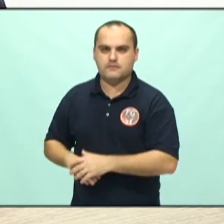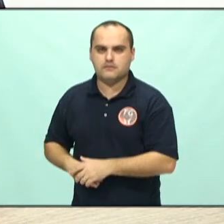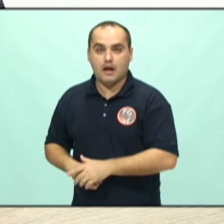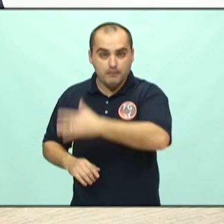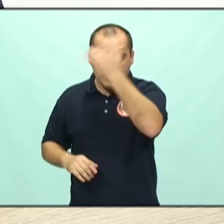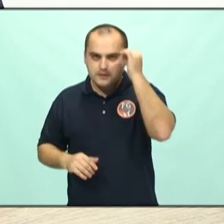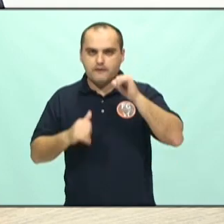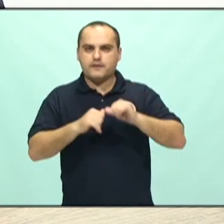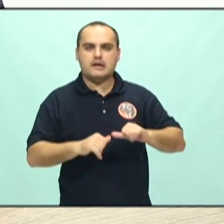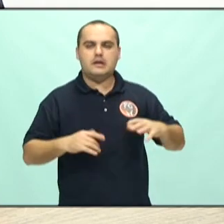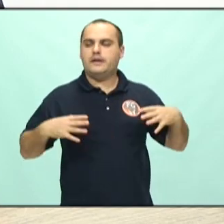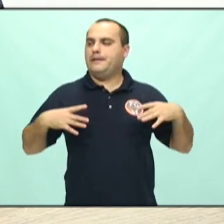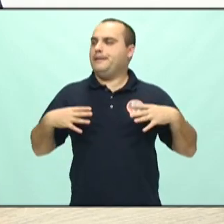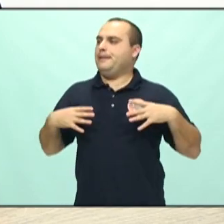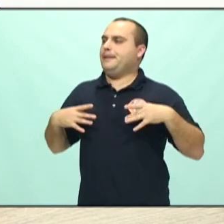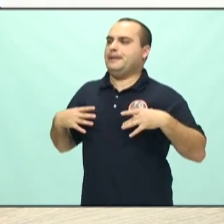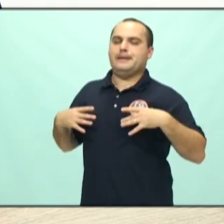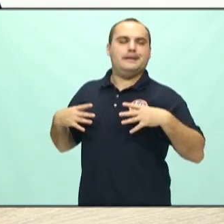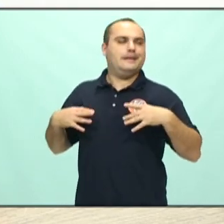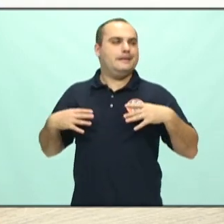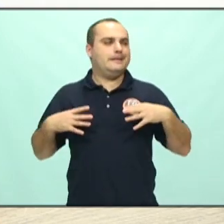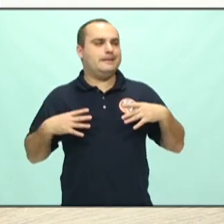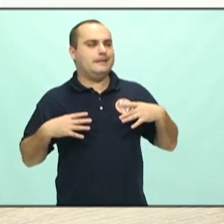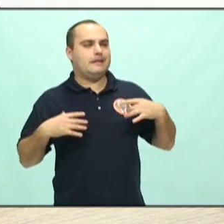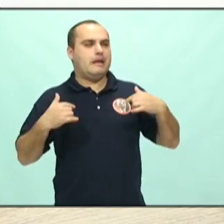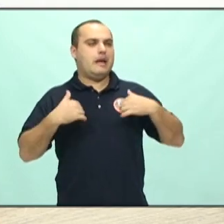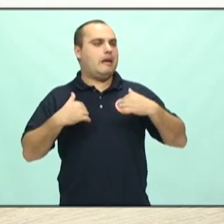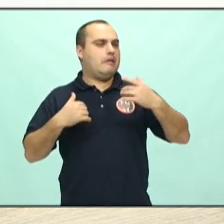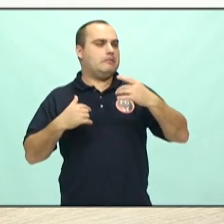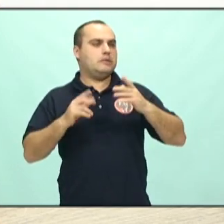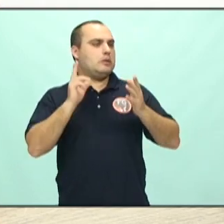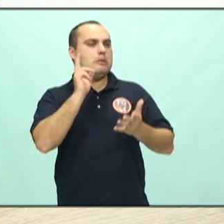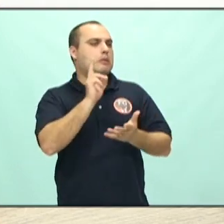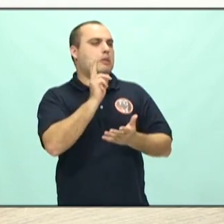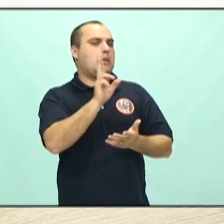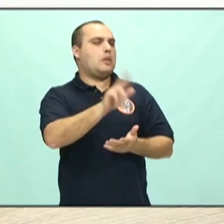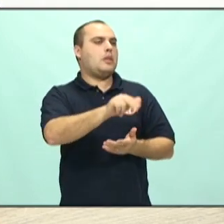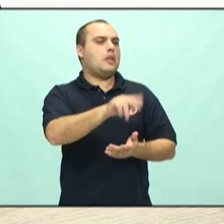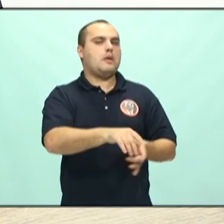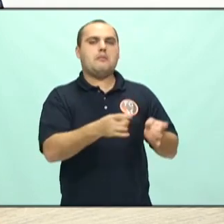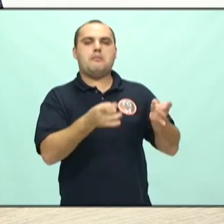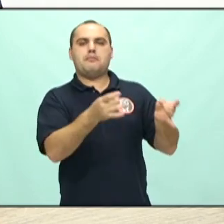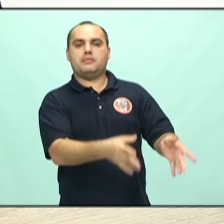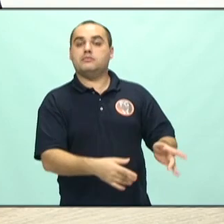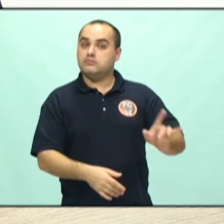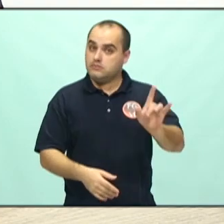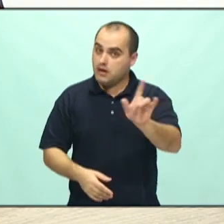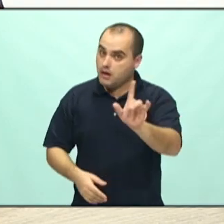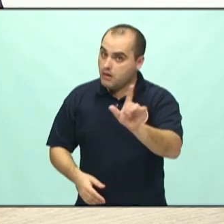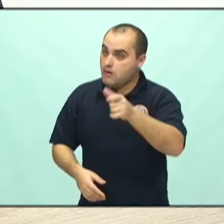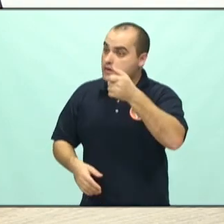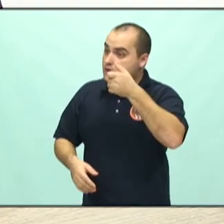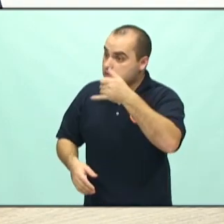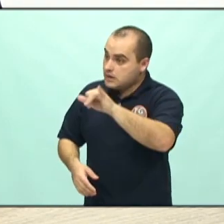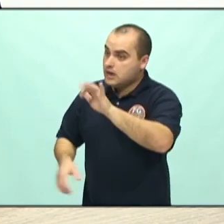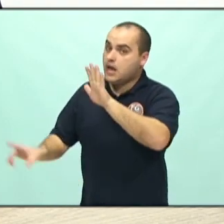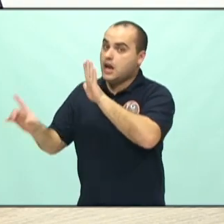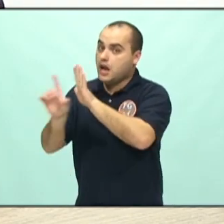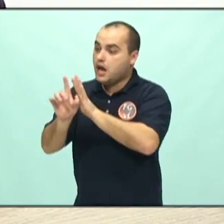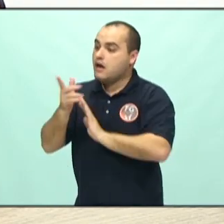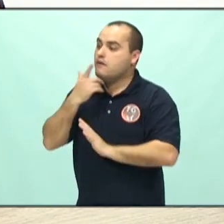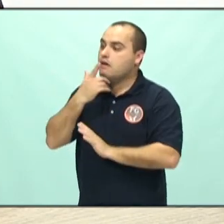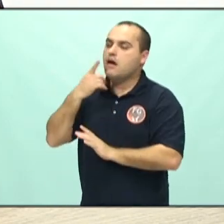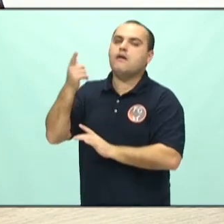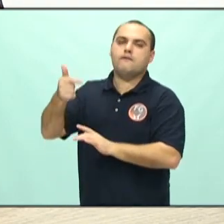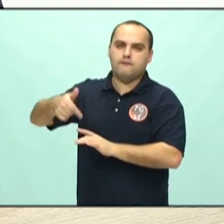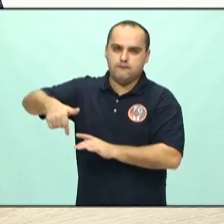imune, ninguém está livre de, se fizer algo que contrarie a lei, seja punido. Como